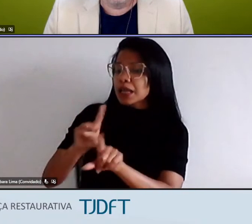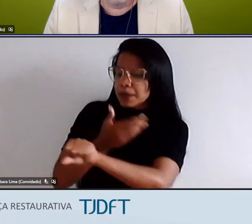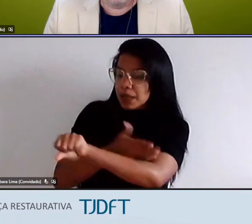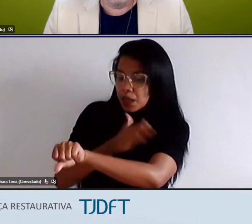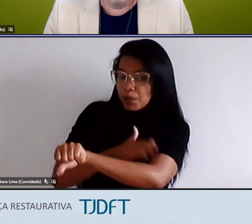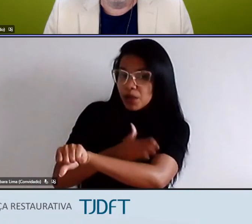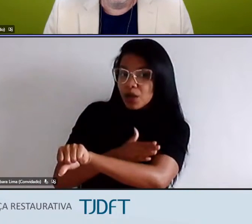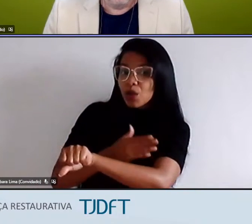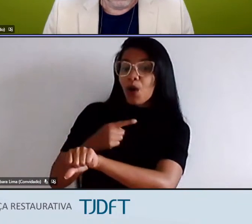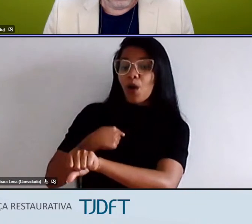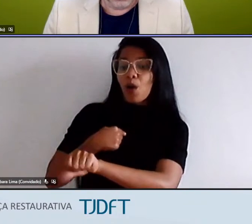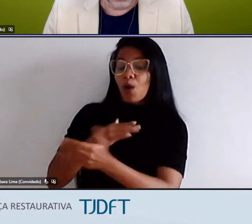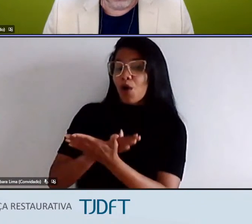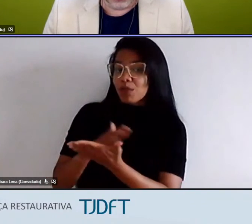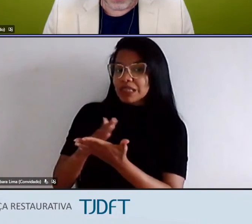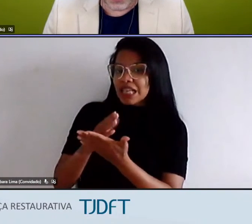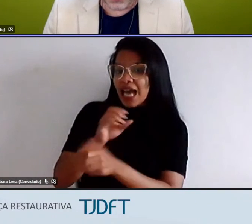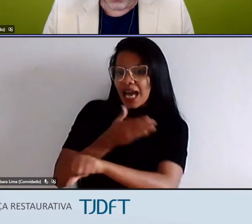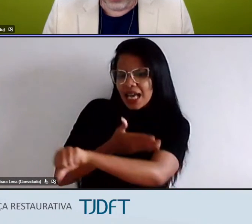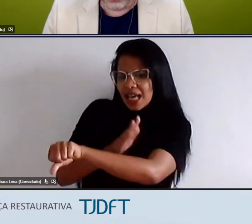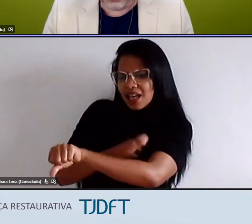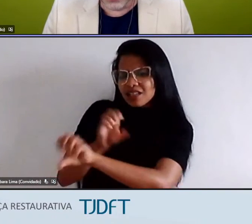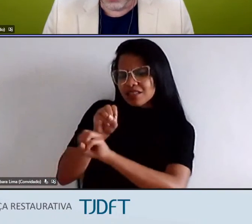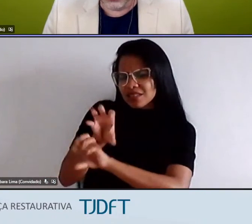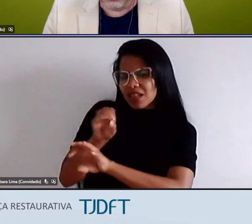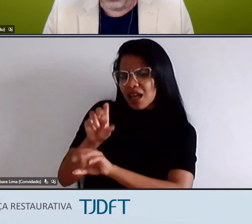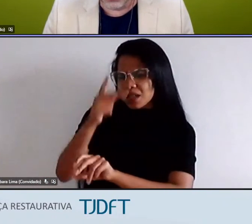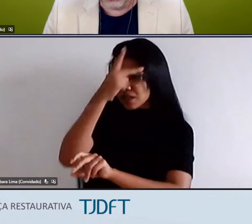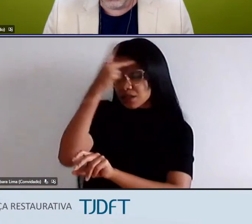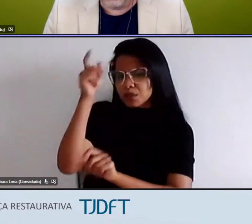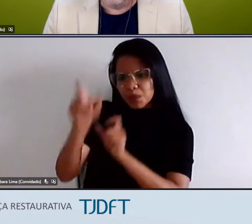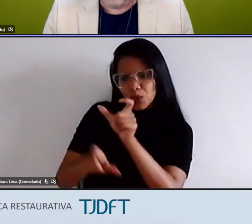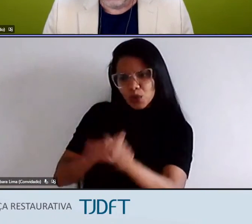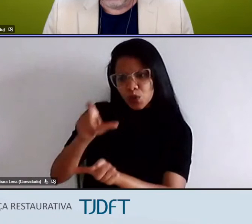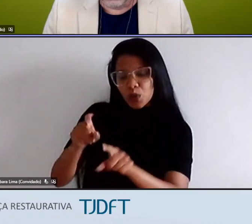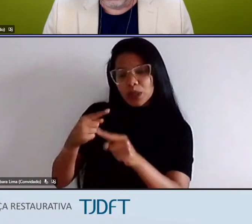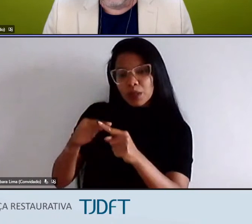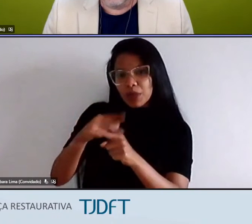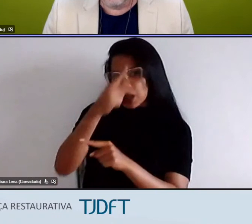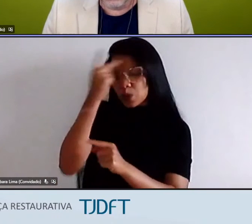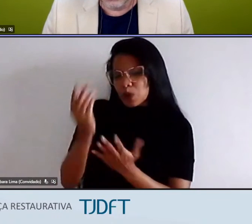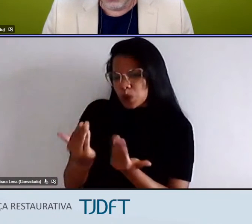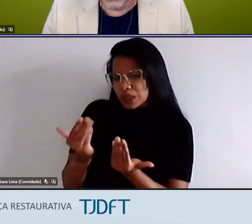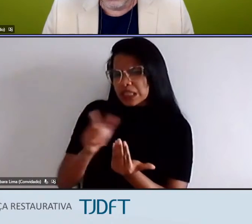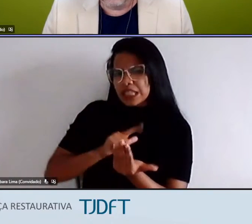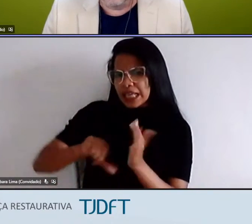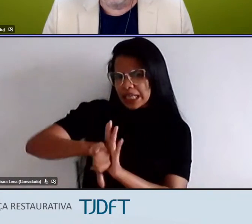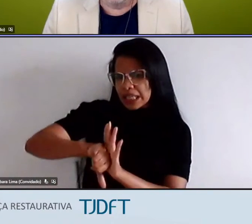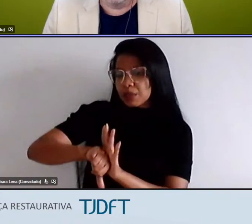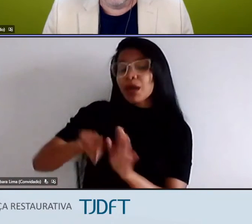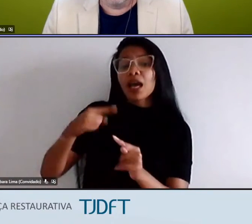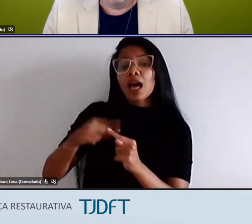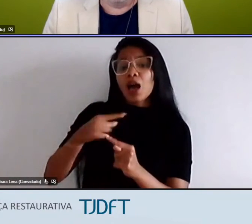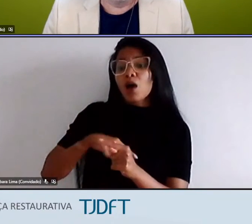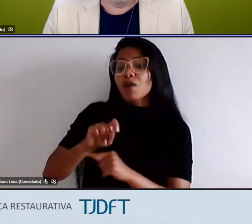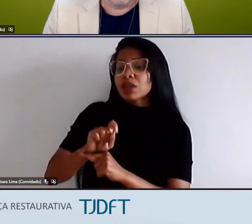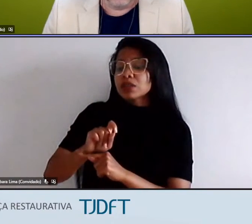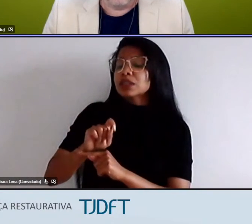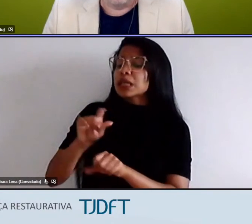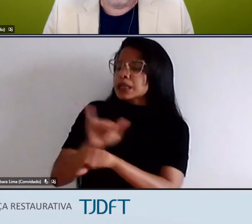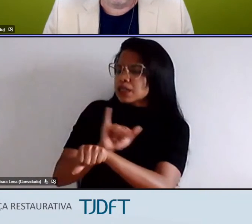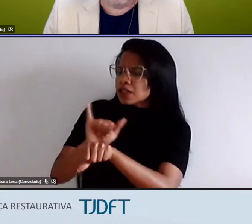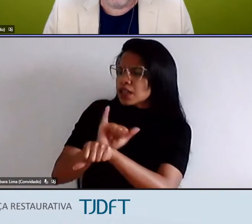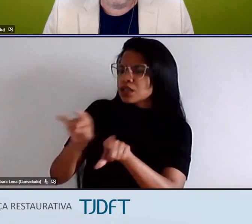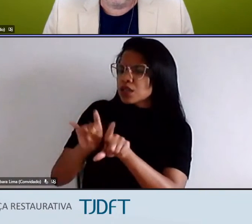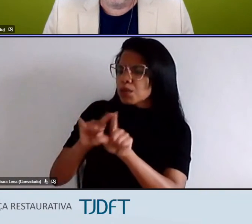as pessoas que iam a trabalhar com os adolescentes em conflito com a lei, e desenhei com eles também o